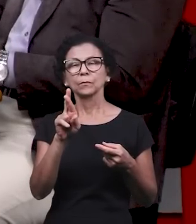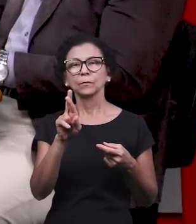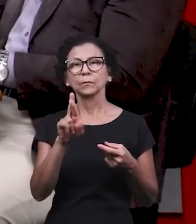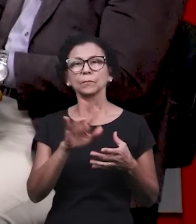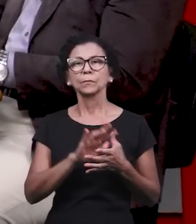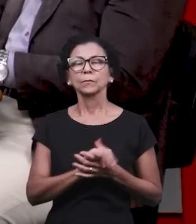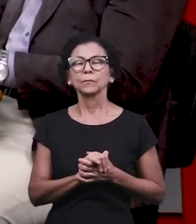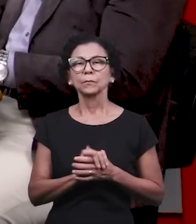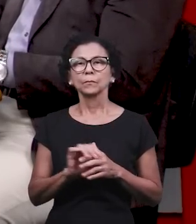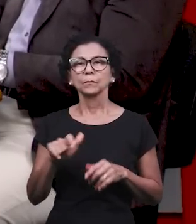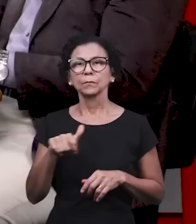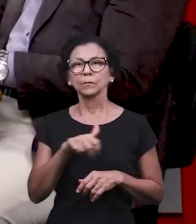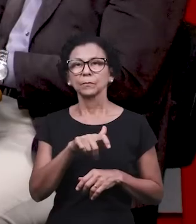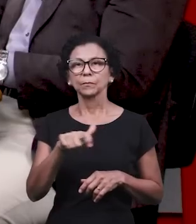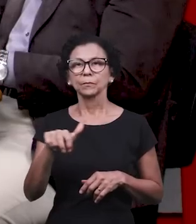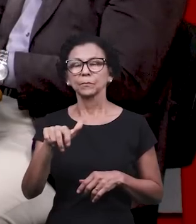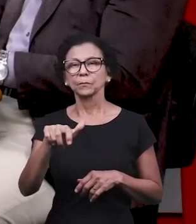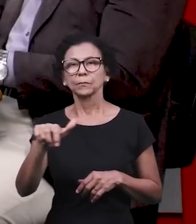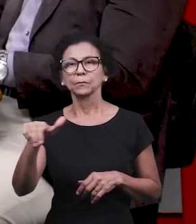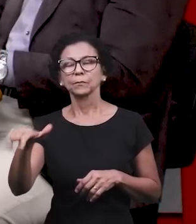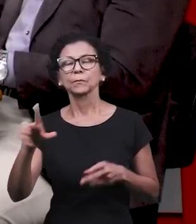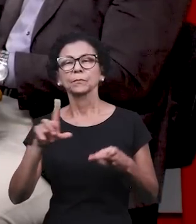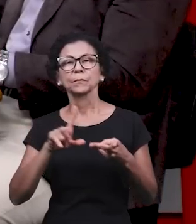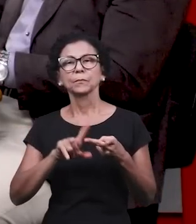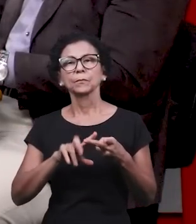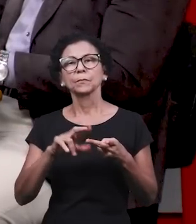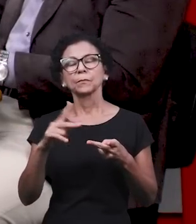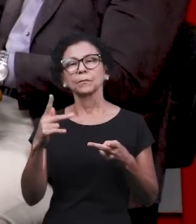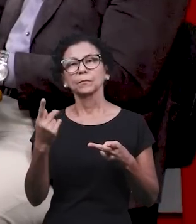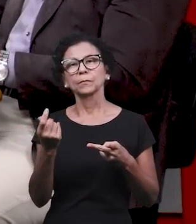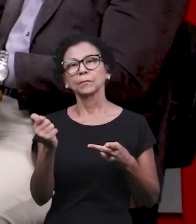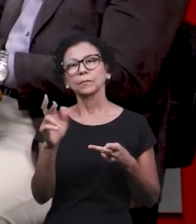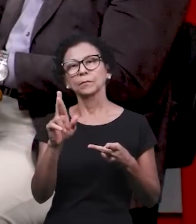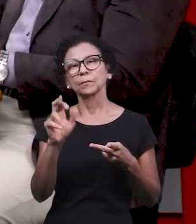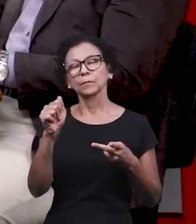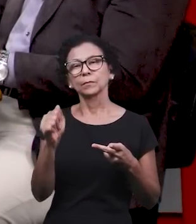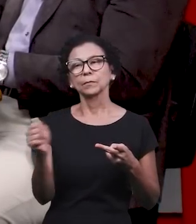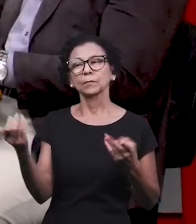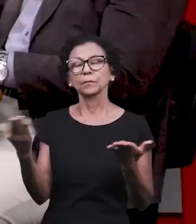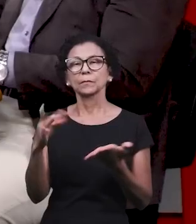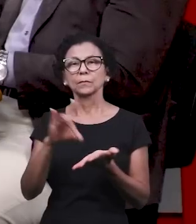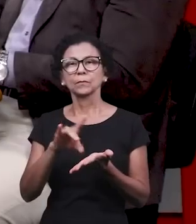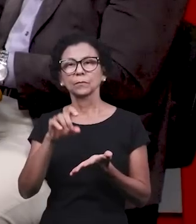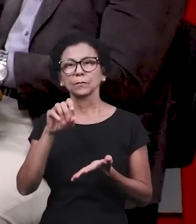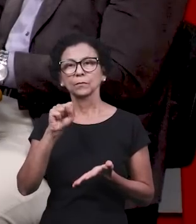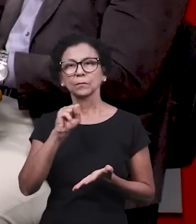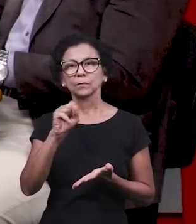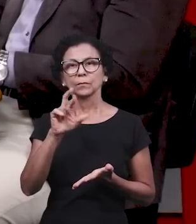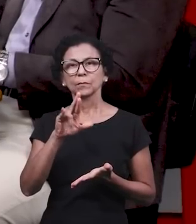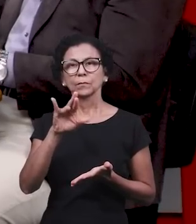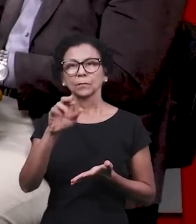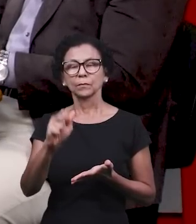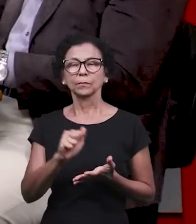irmão de Abraão, chamado Harã também. Tem vários detalhes aqui, vamos